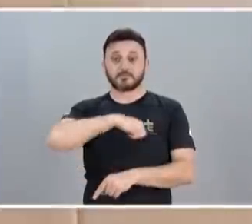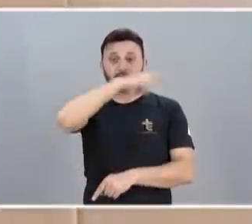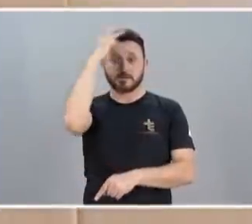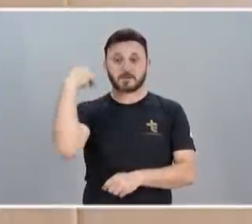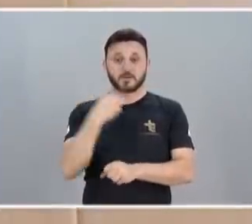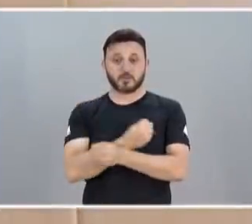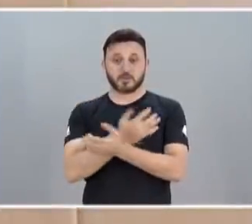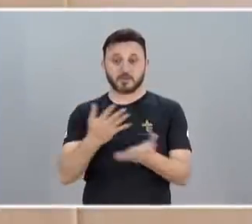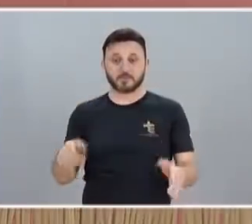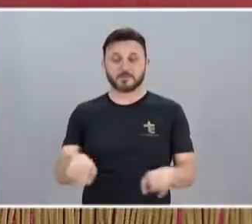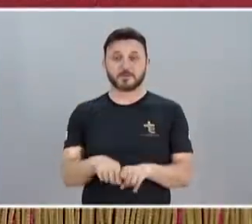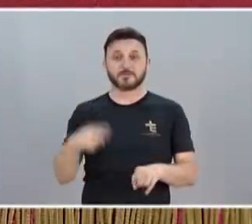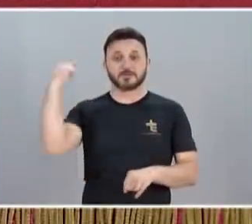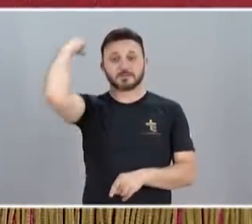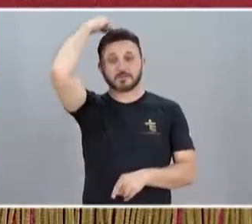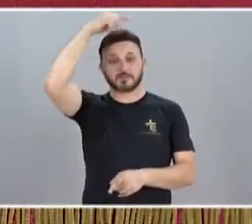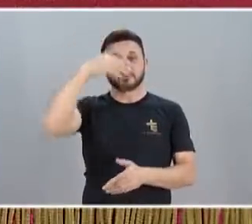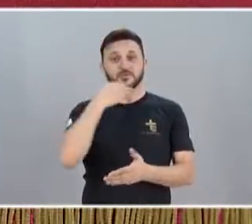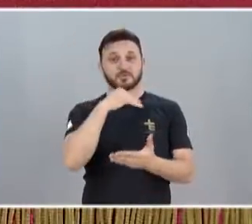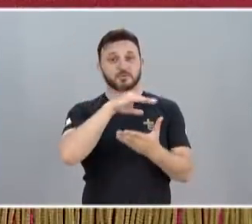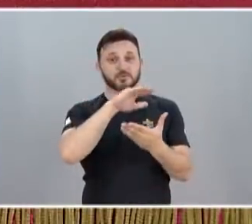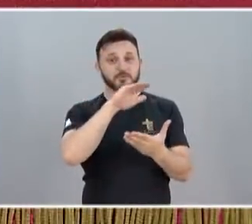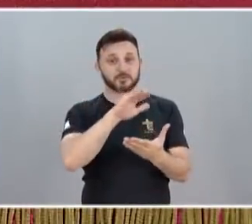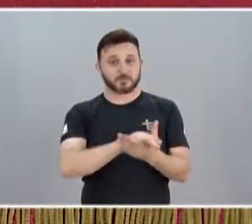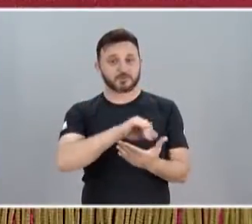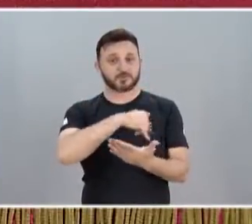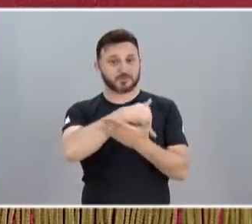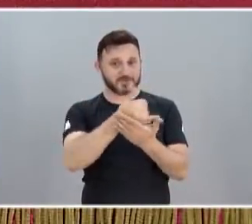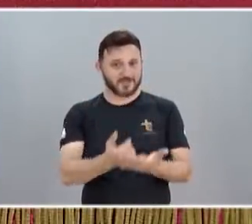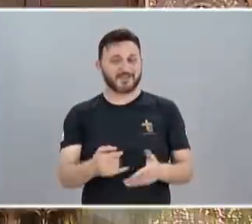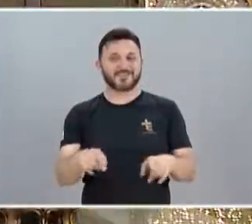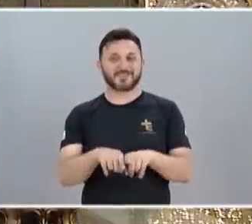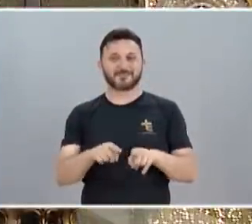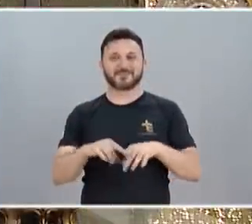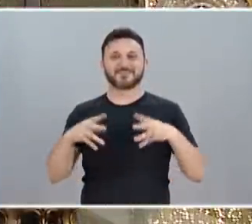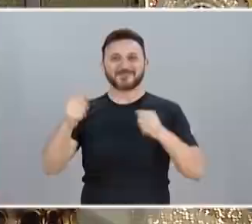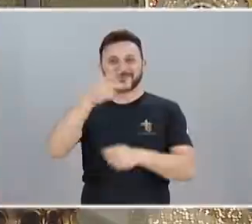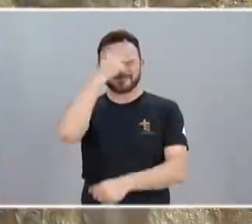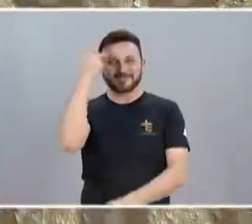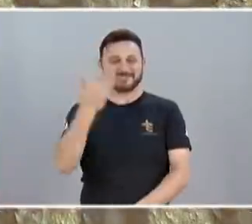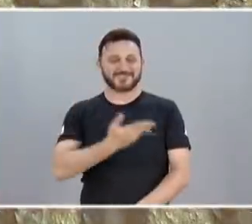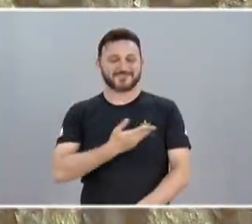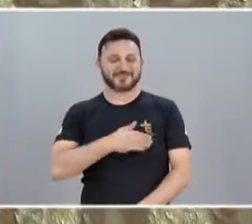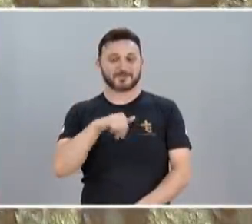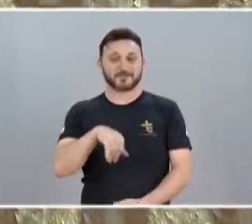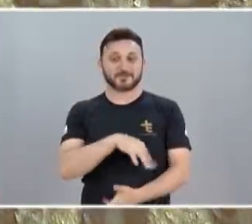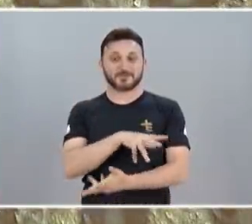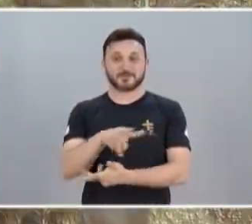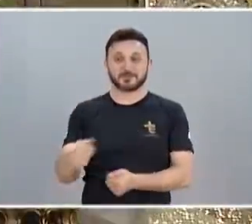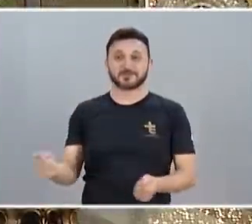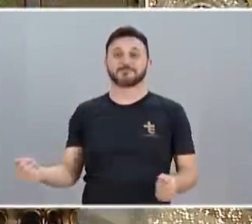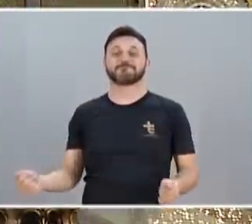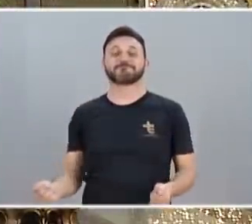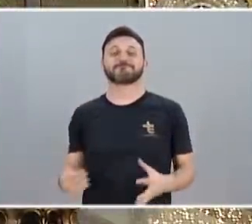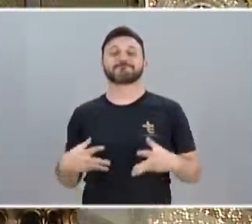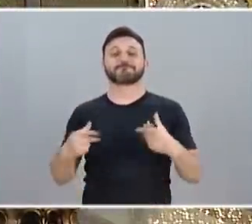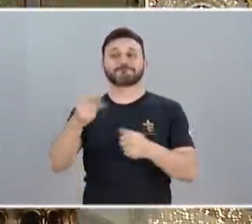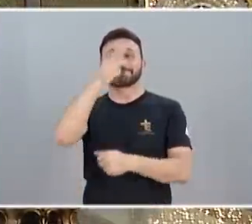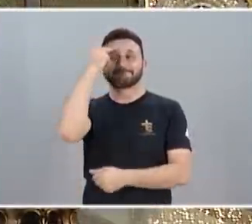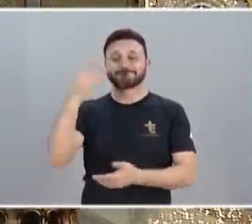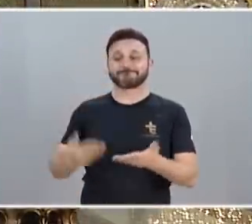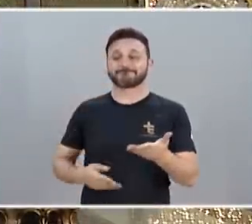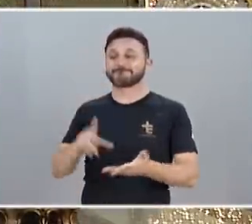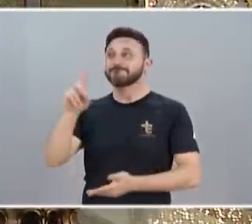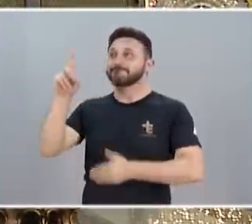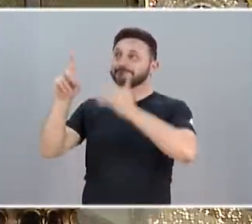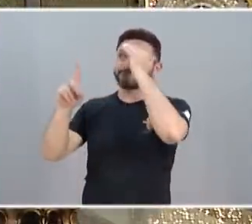de Guadalupe, São José, seu esposo providenciai, os santos apóstolos, São Pio de Pietrelcina e todos os que neste mundo vos serviram,